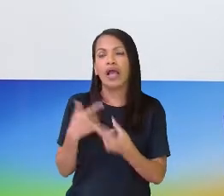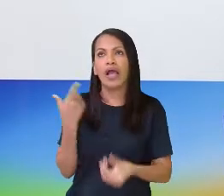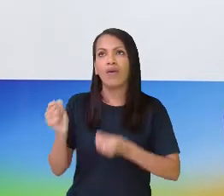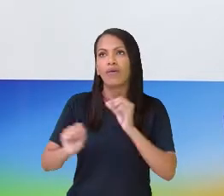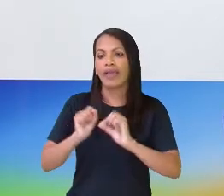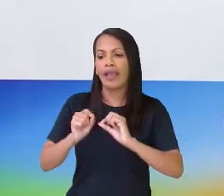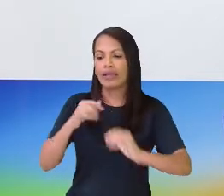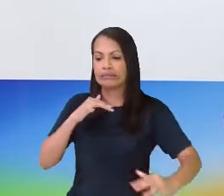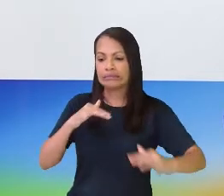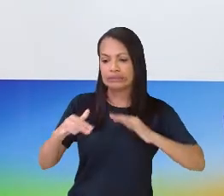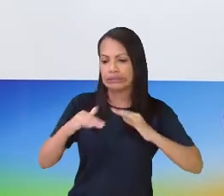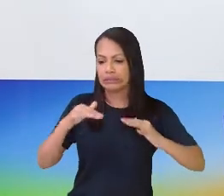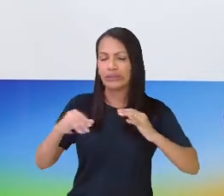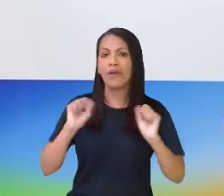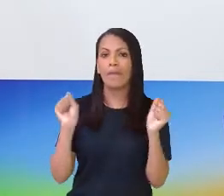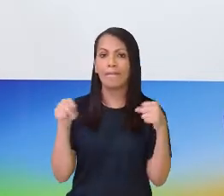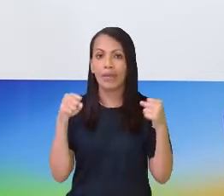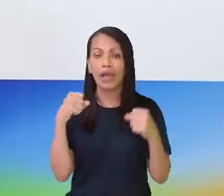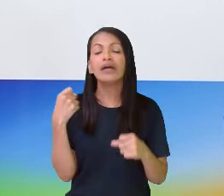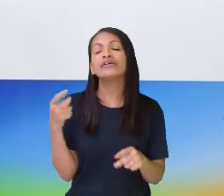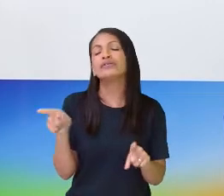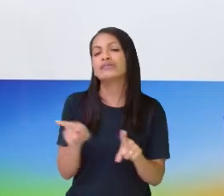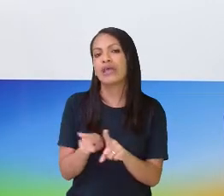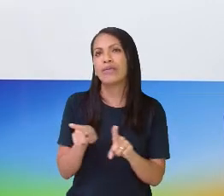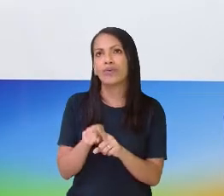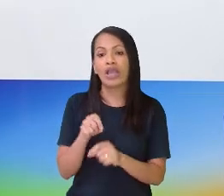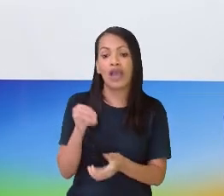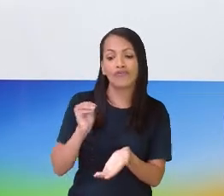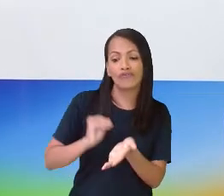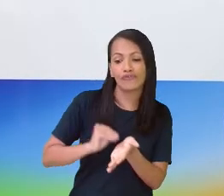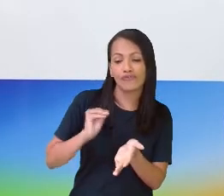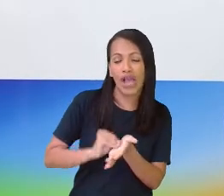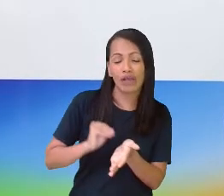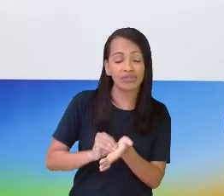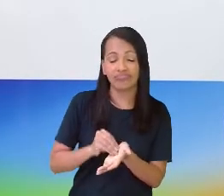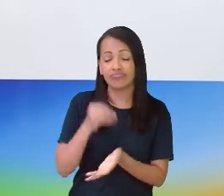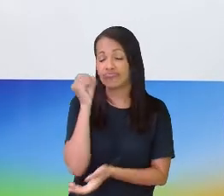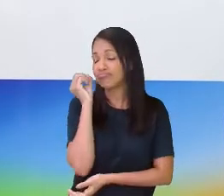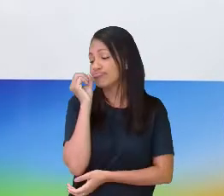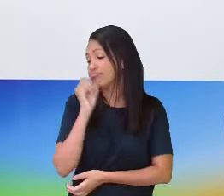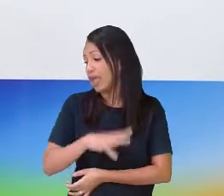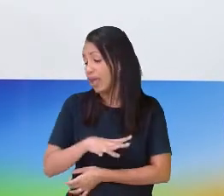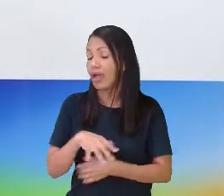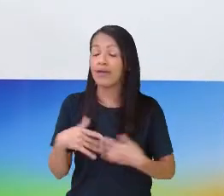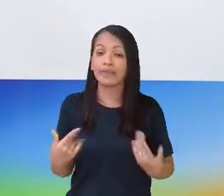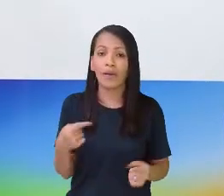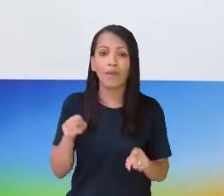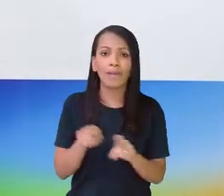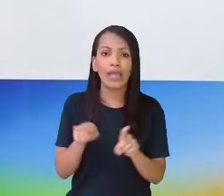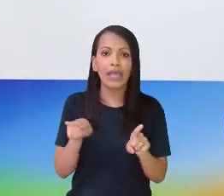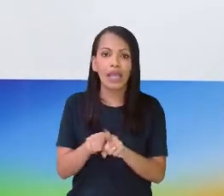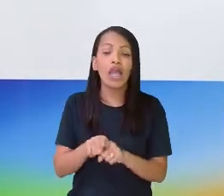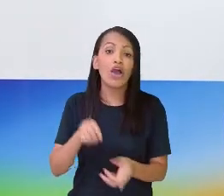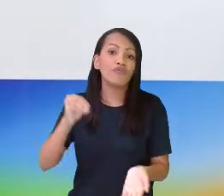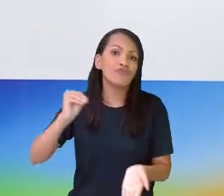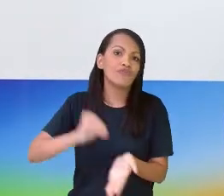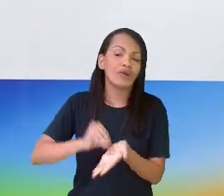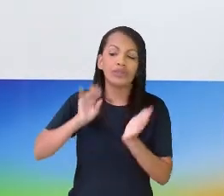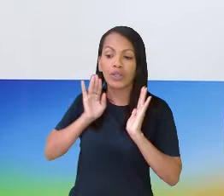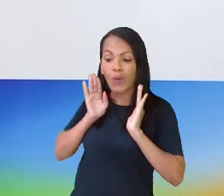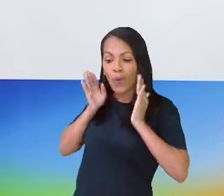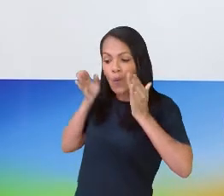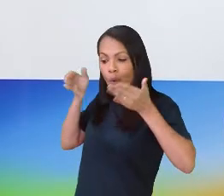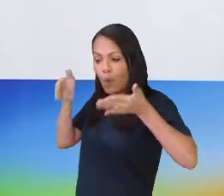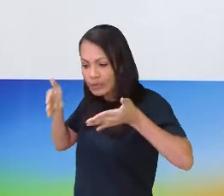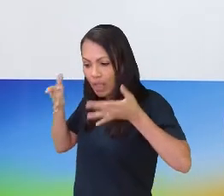eles têm uma falta de interesse muito constante. Então, essa dificuldade de concentração e essas outras